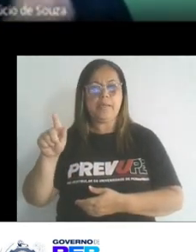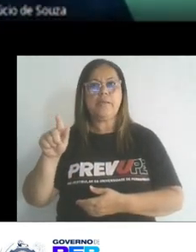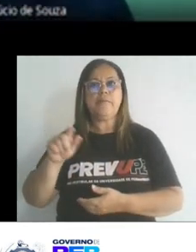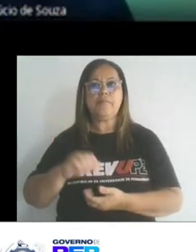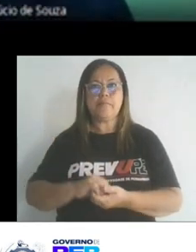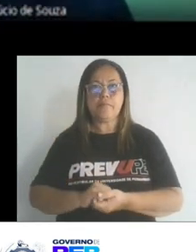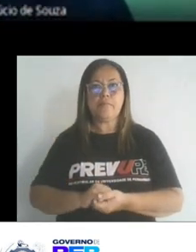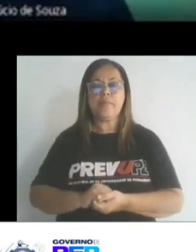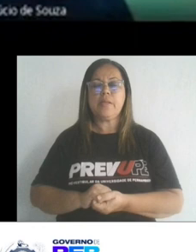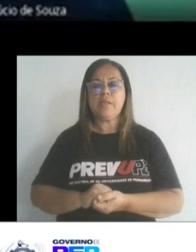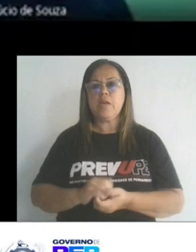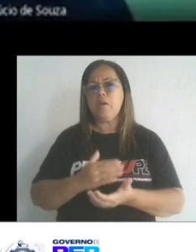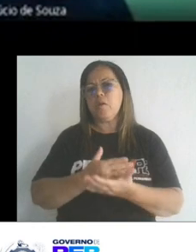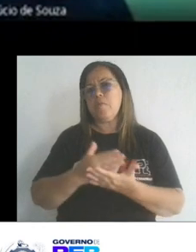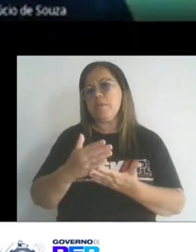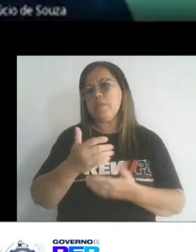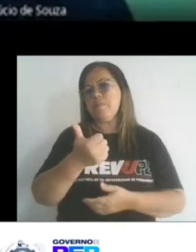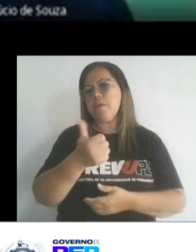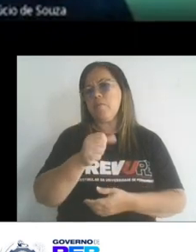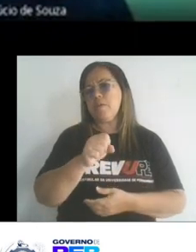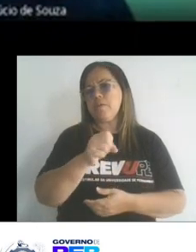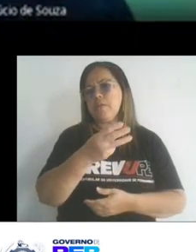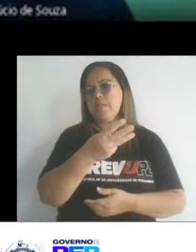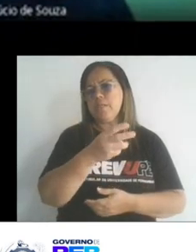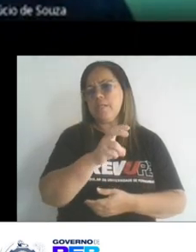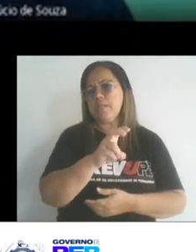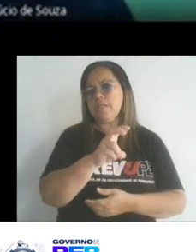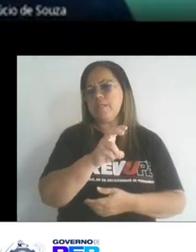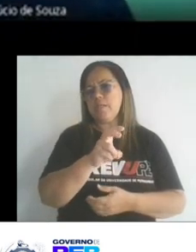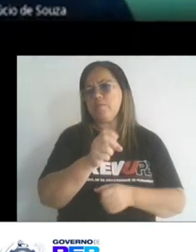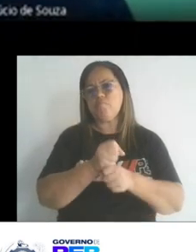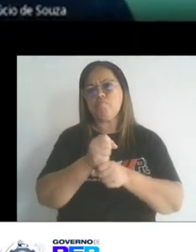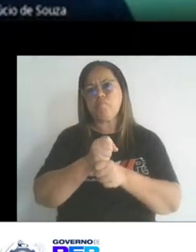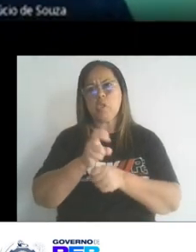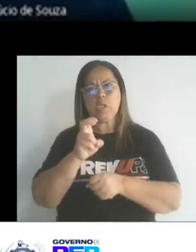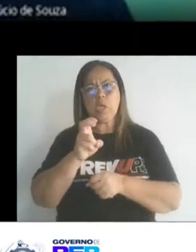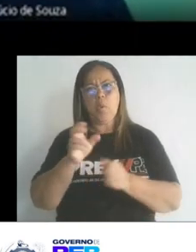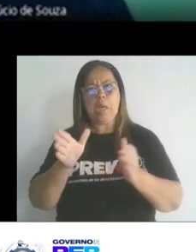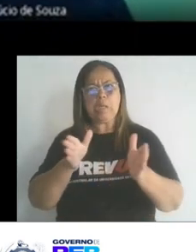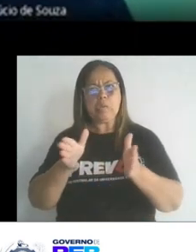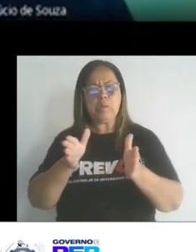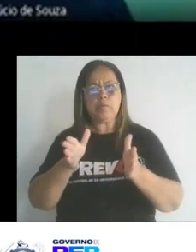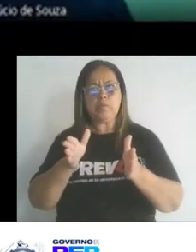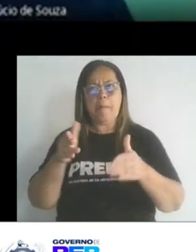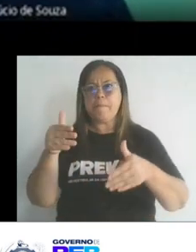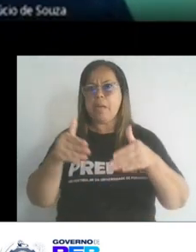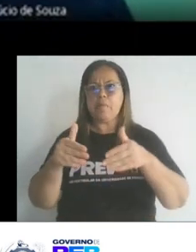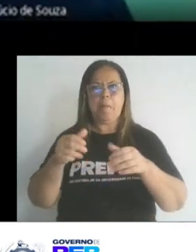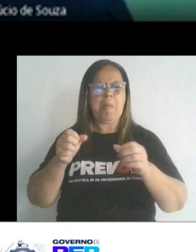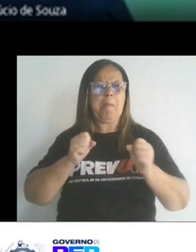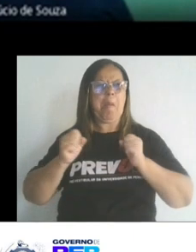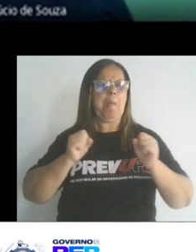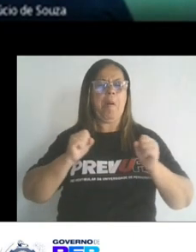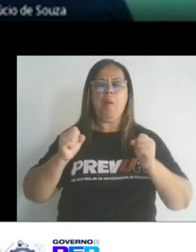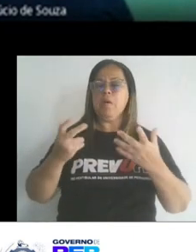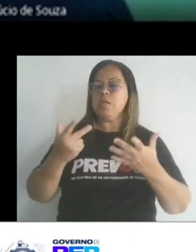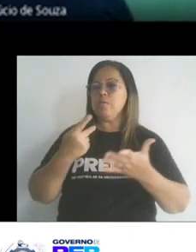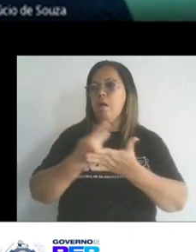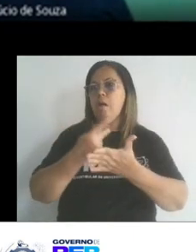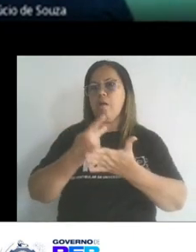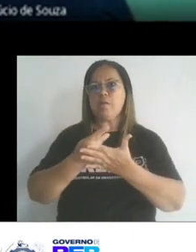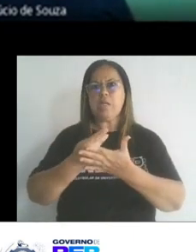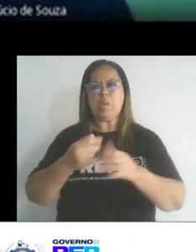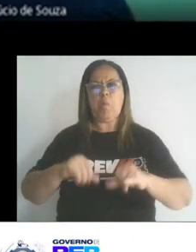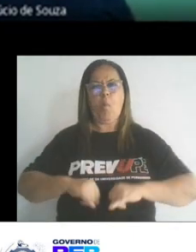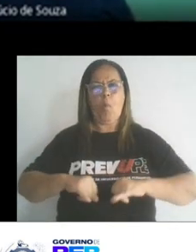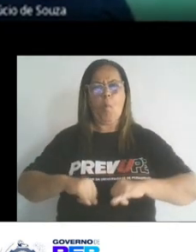a partir de 1835 e durou cinco anos os participantes se rebelaram contra a situação de miséria que